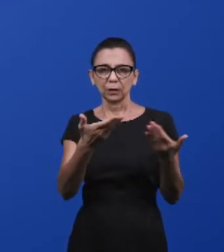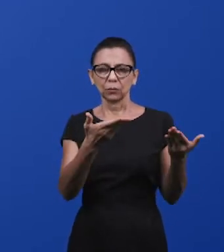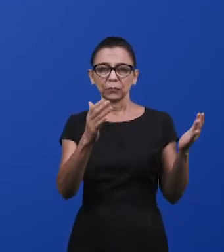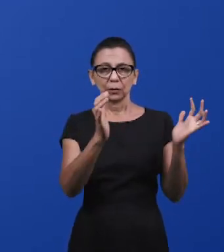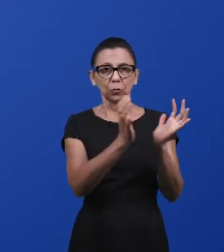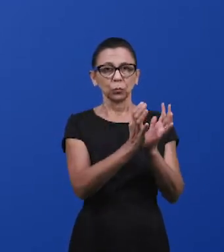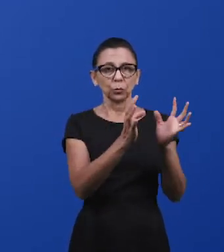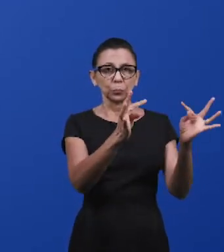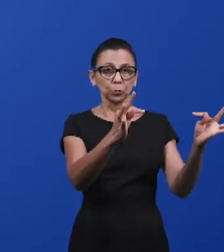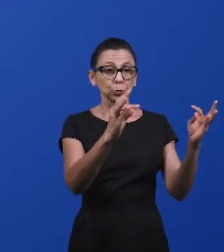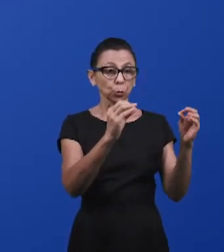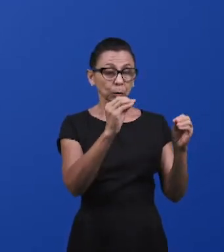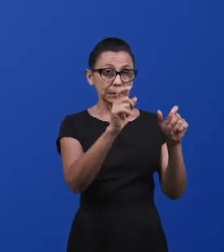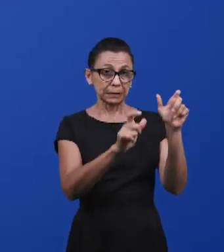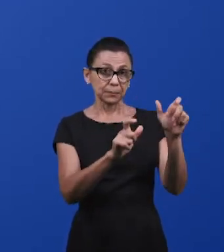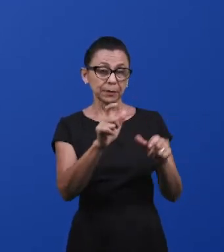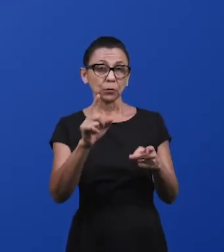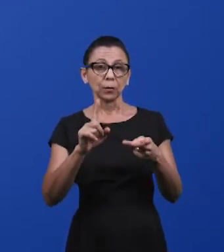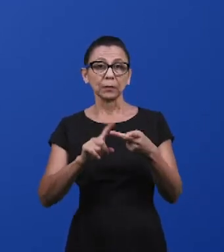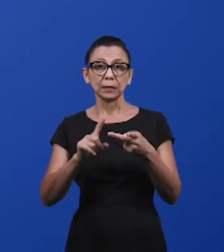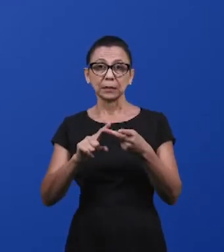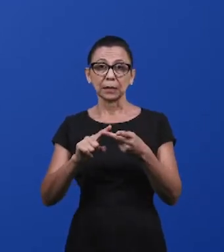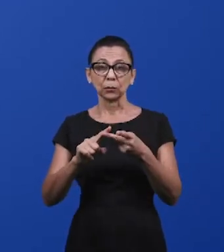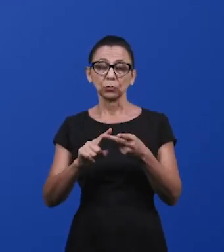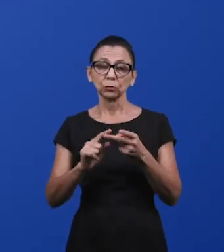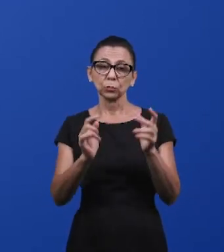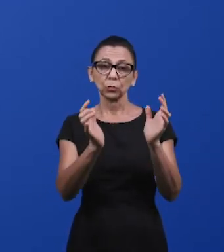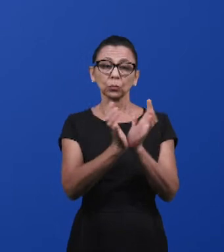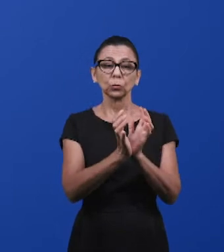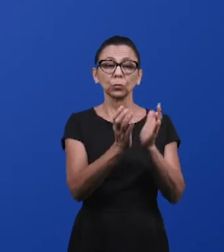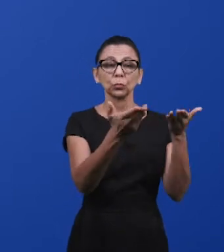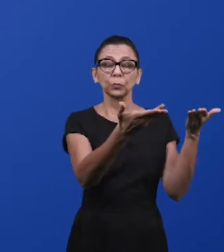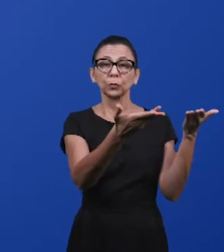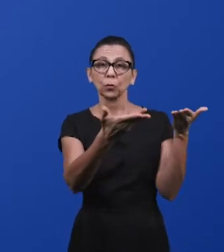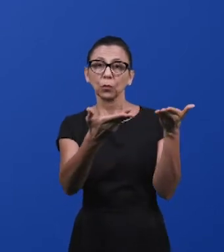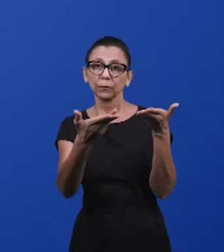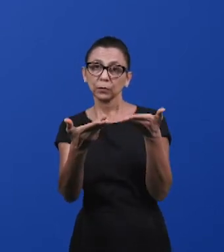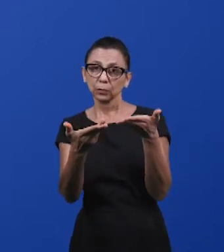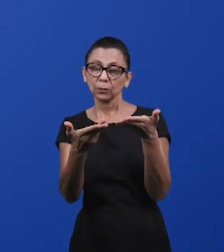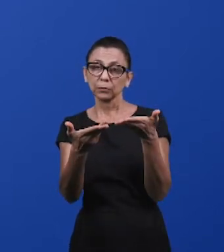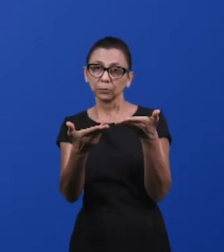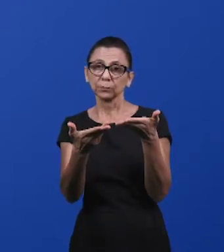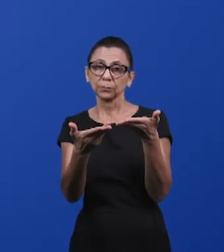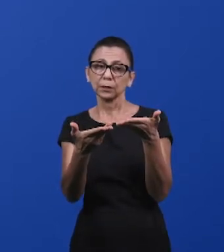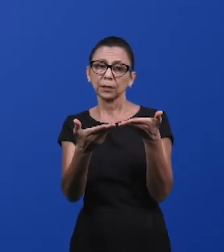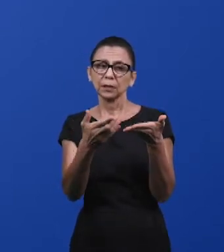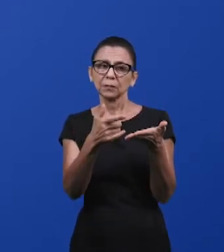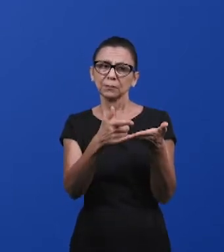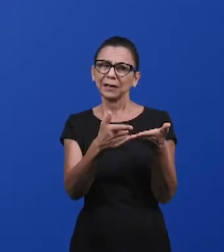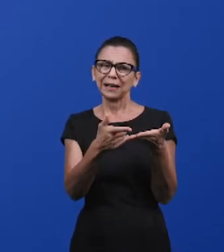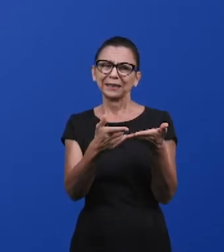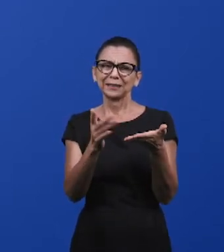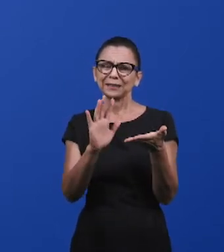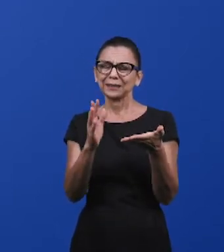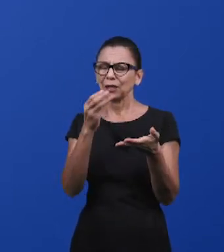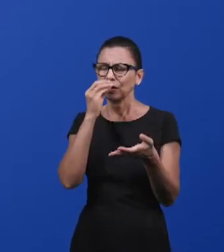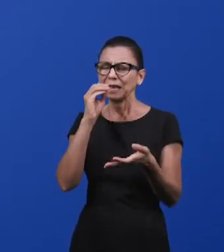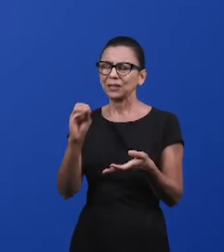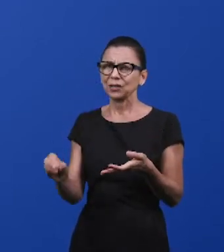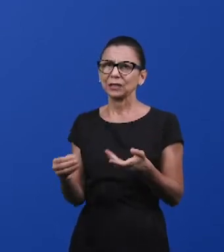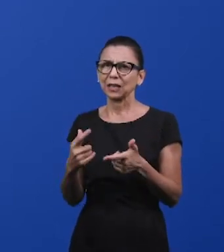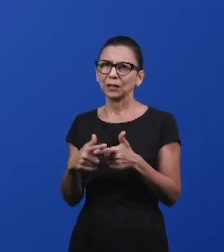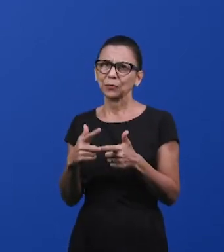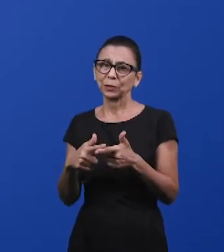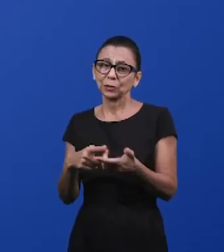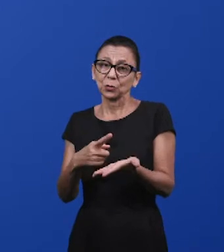que estavam convidados, e o servo foi chamá-los quando chegou a hora da ceia. Mas rejeitaram o convite, porque